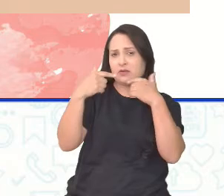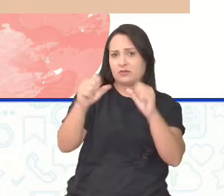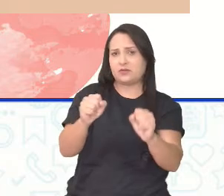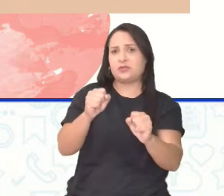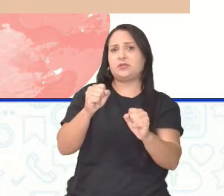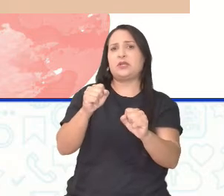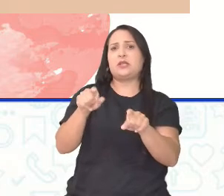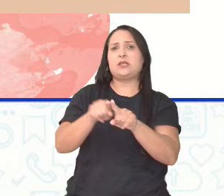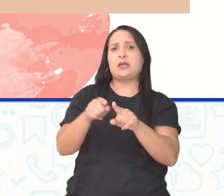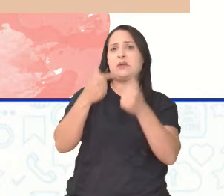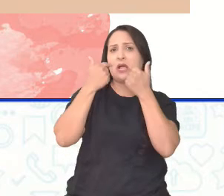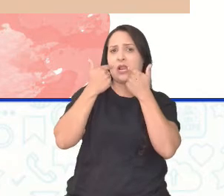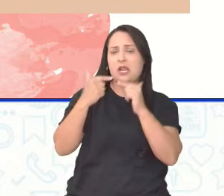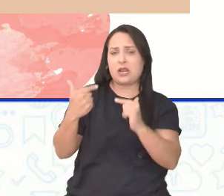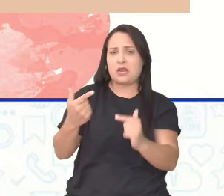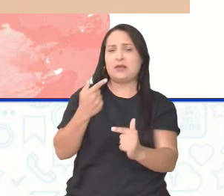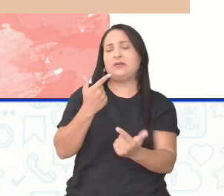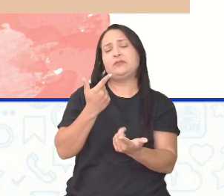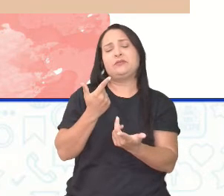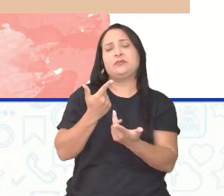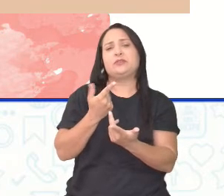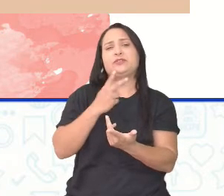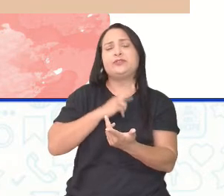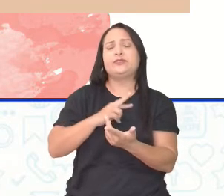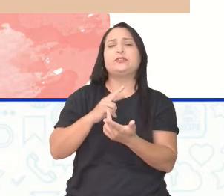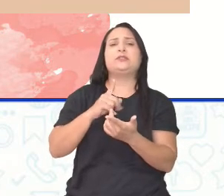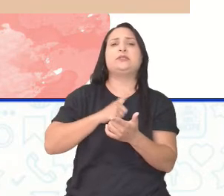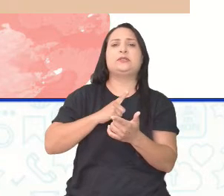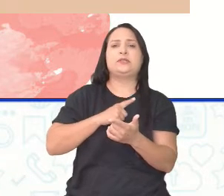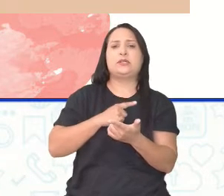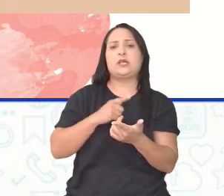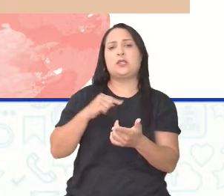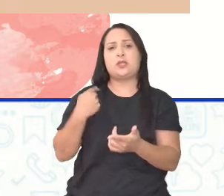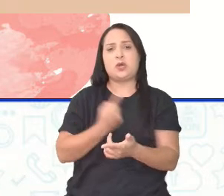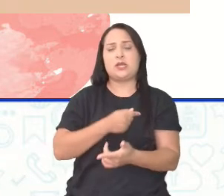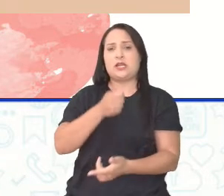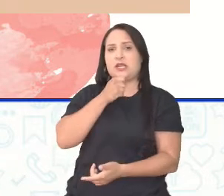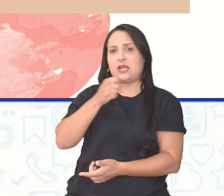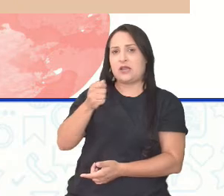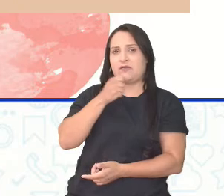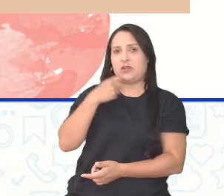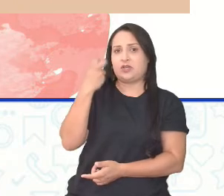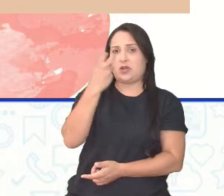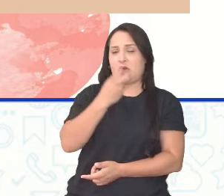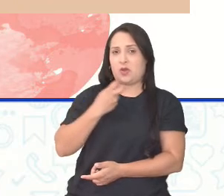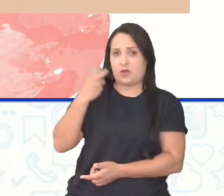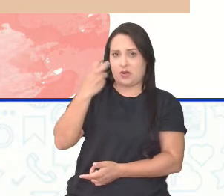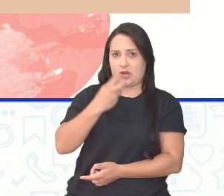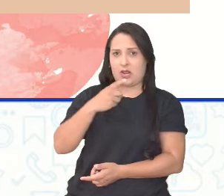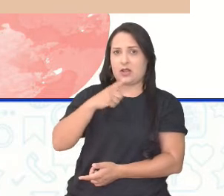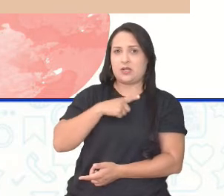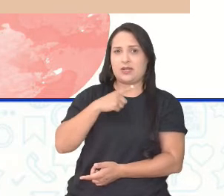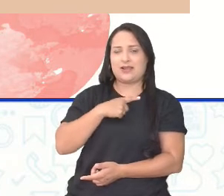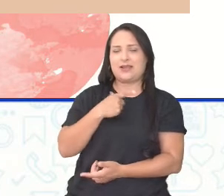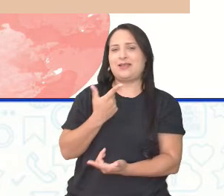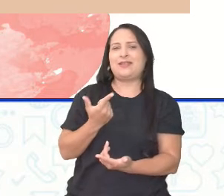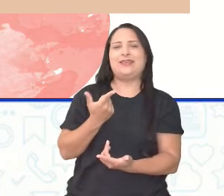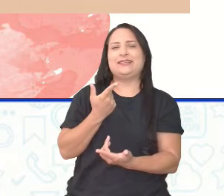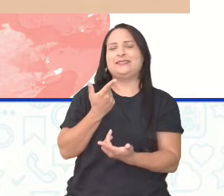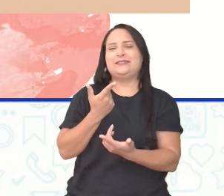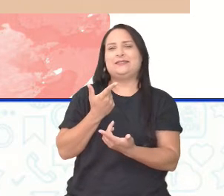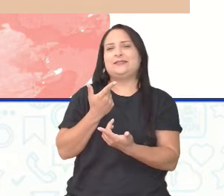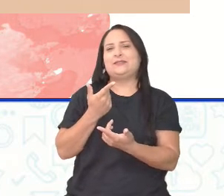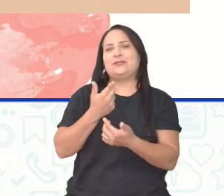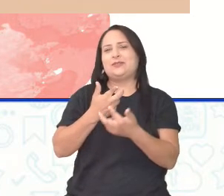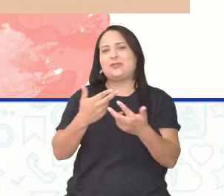são perceptíveis. Quando a gente está numa entrevista oral, é comum que haja aí os vícios de linguagem dessa pessoa,